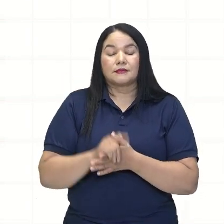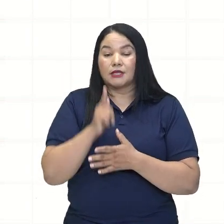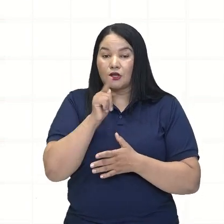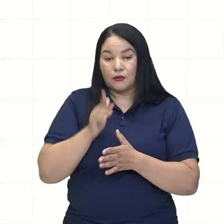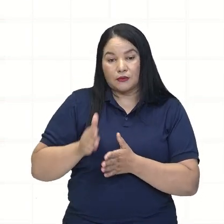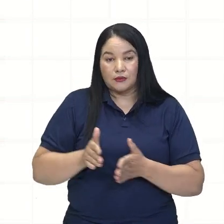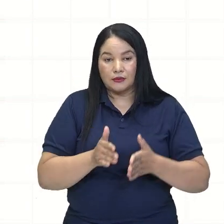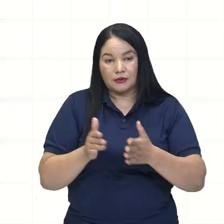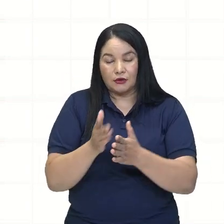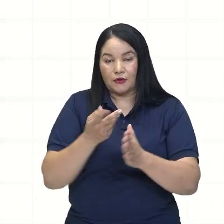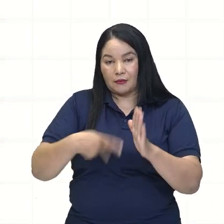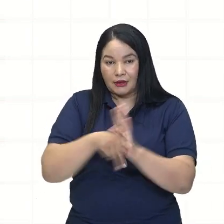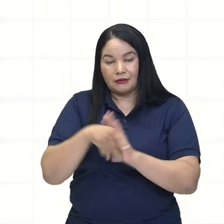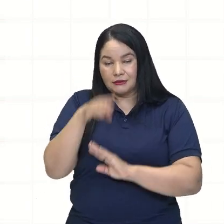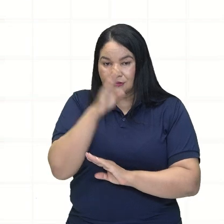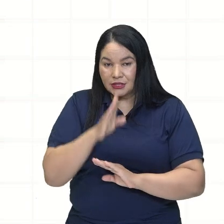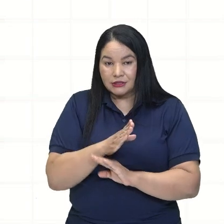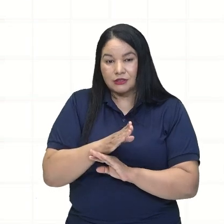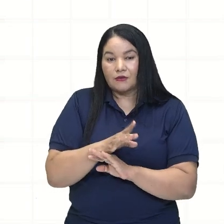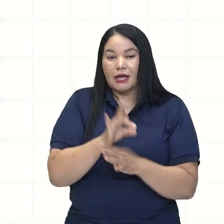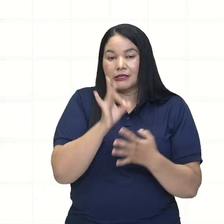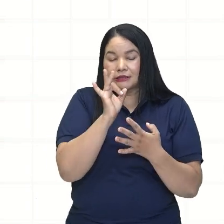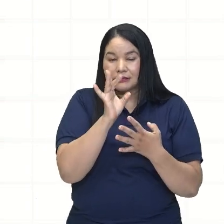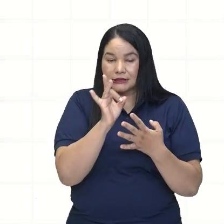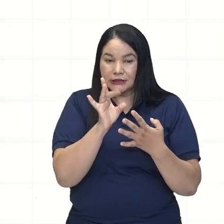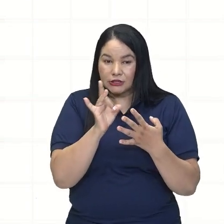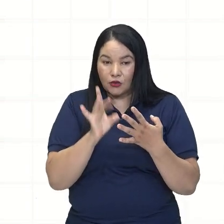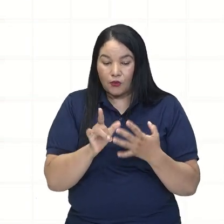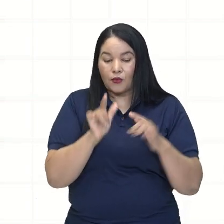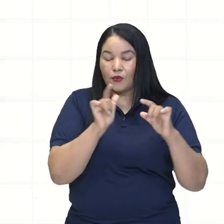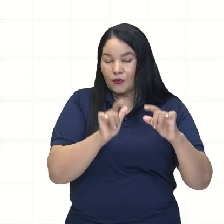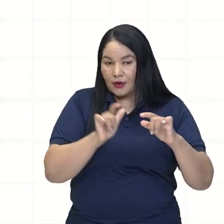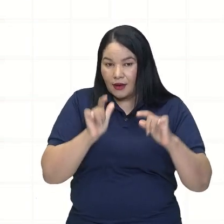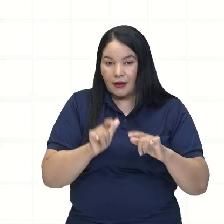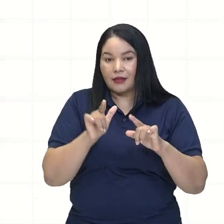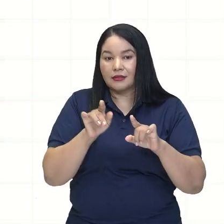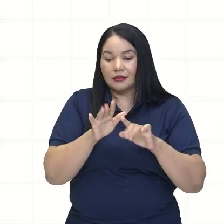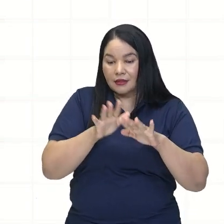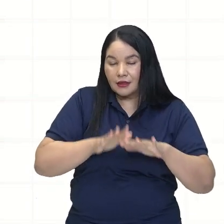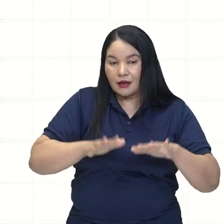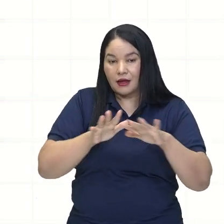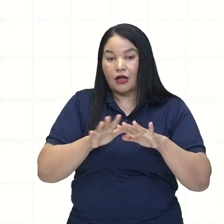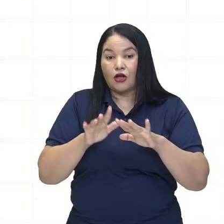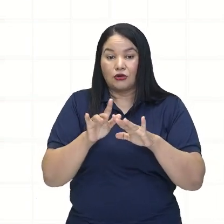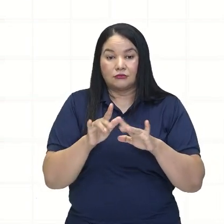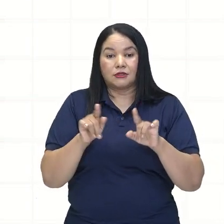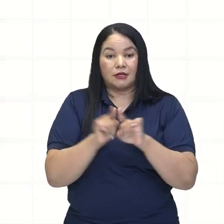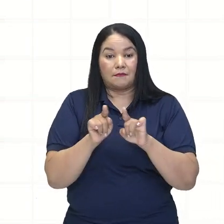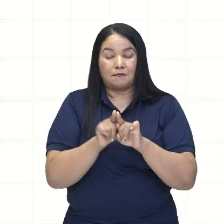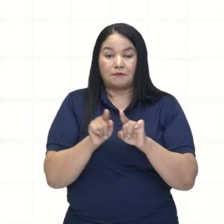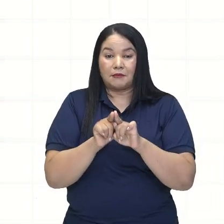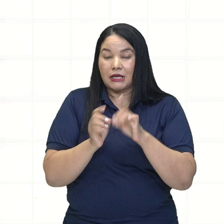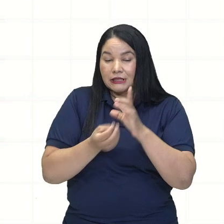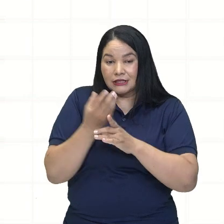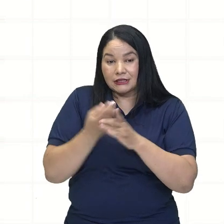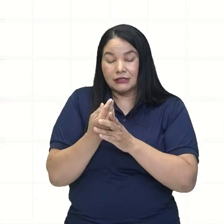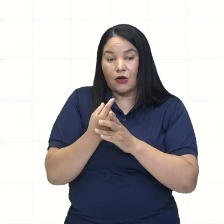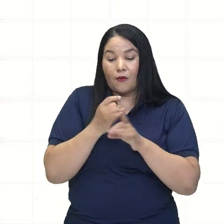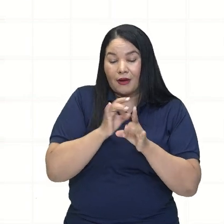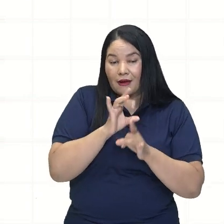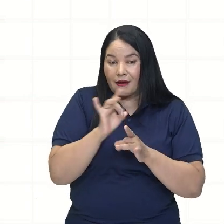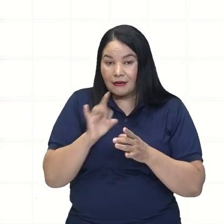E aí nós temos cada um dos territórios, cada um dos espaços geográficos, a formação de cada uma dessas bacias,